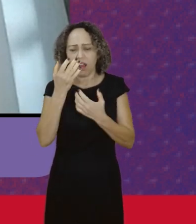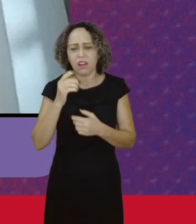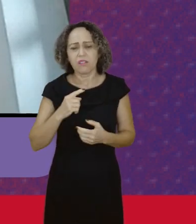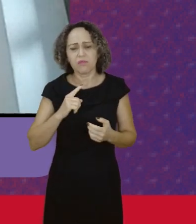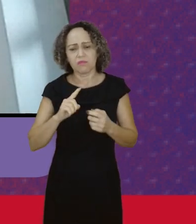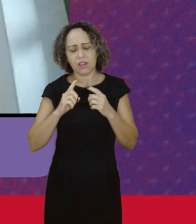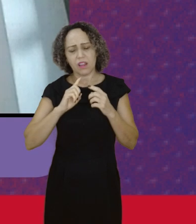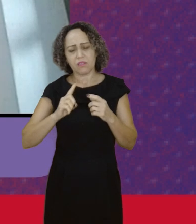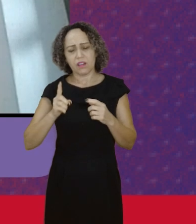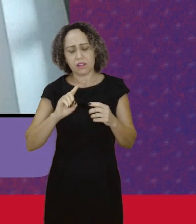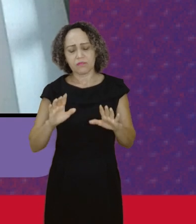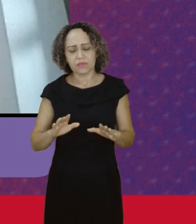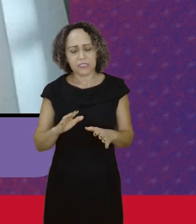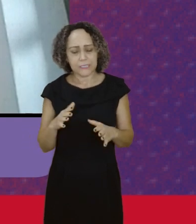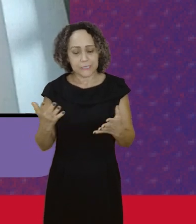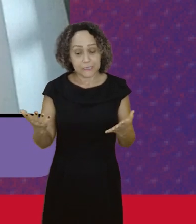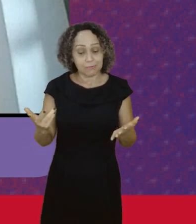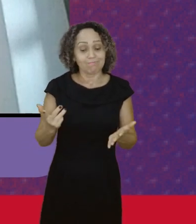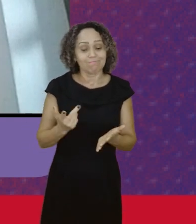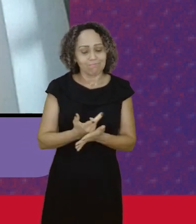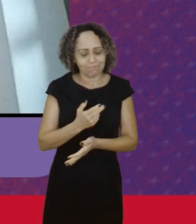presidente da República que